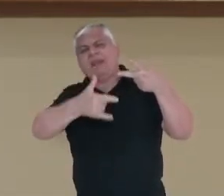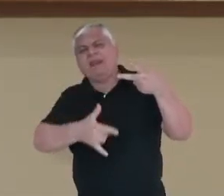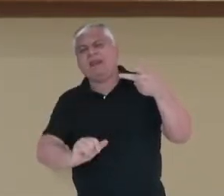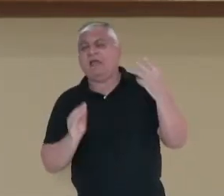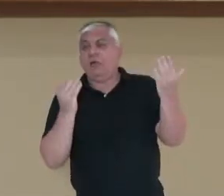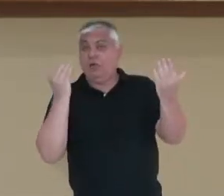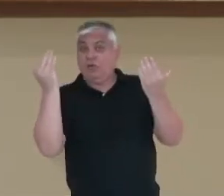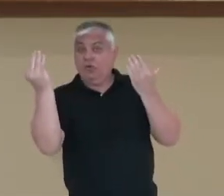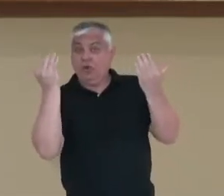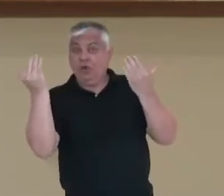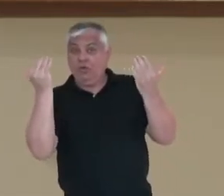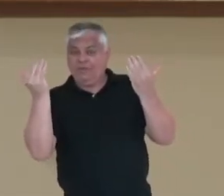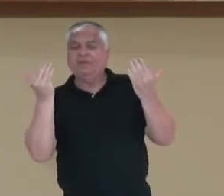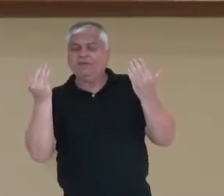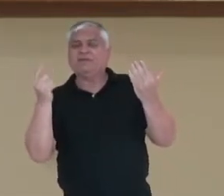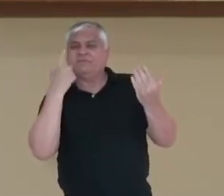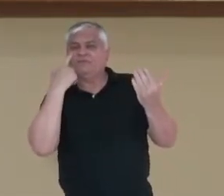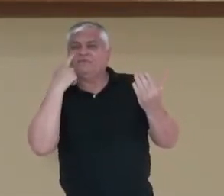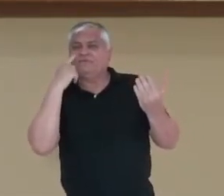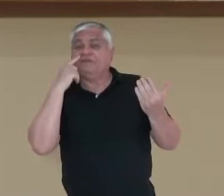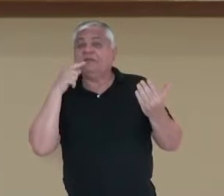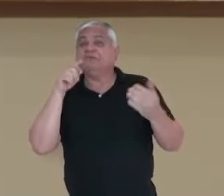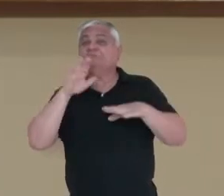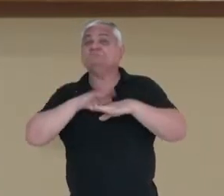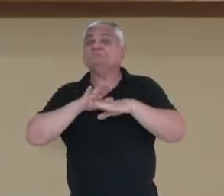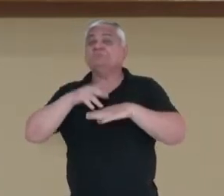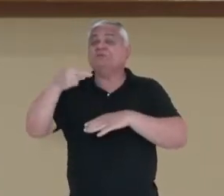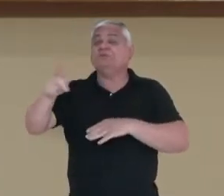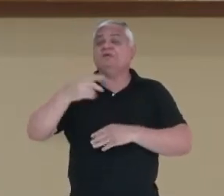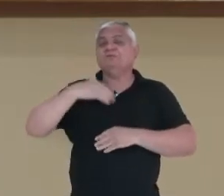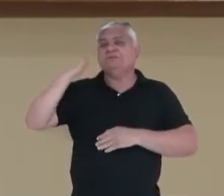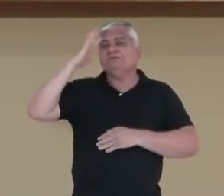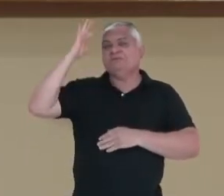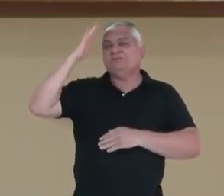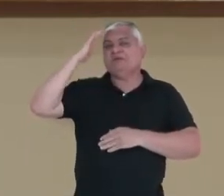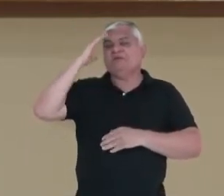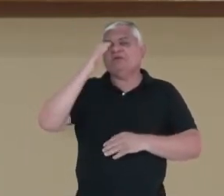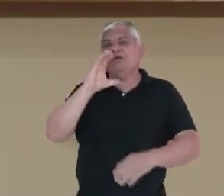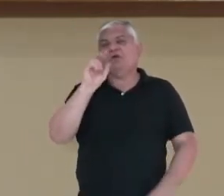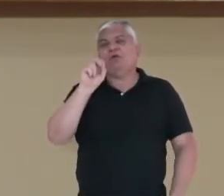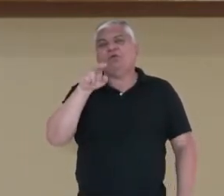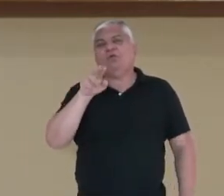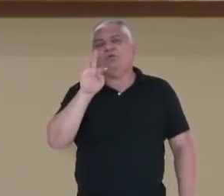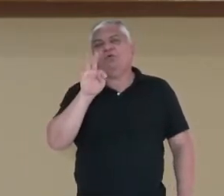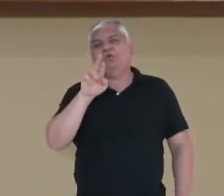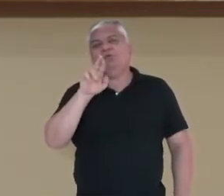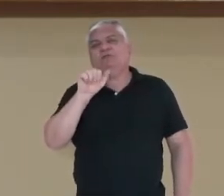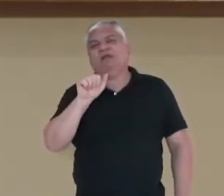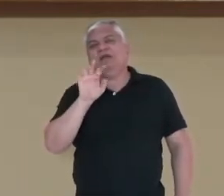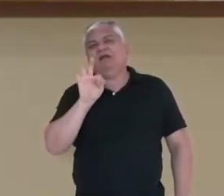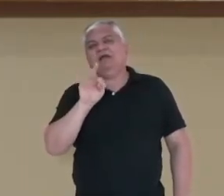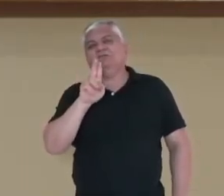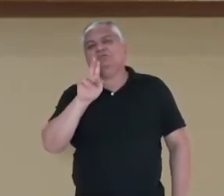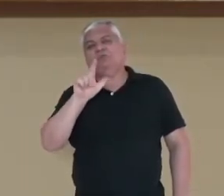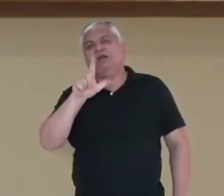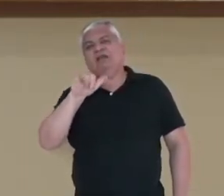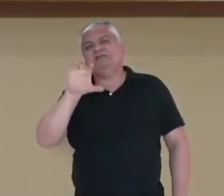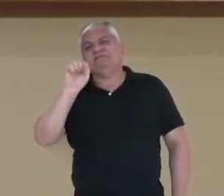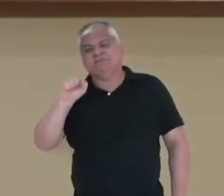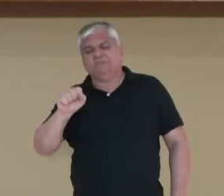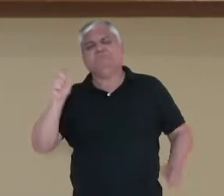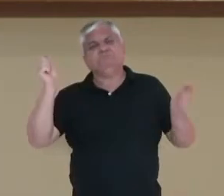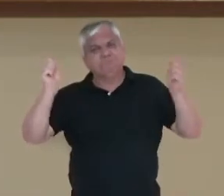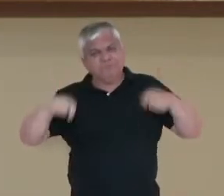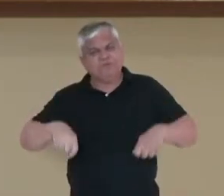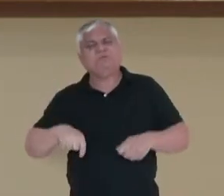natureza e estado civil desses filósofos chamados contratualistas. Bem interessante, isso pode ser construído a